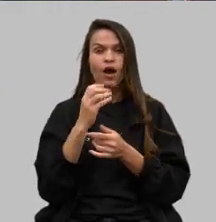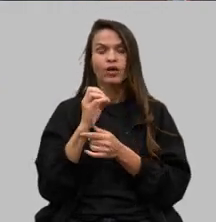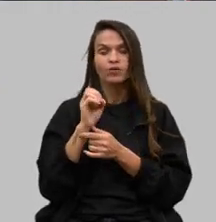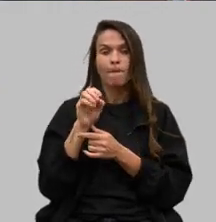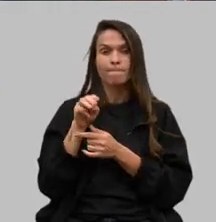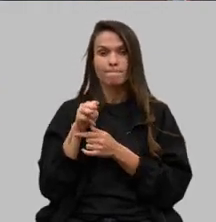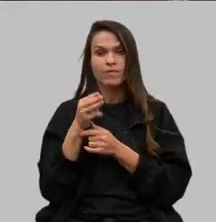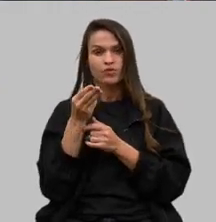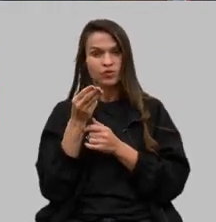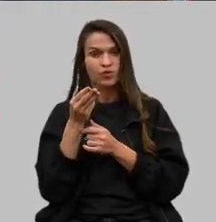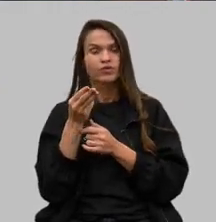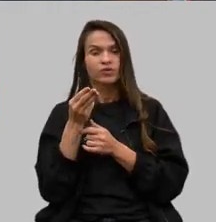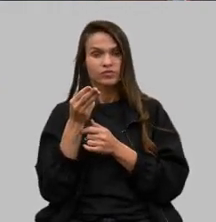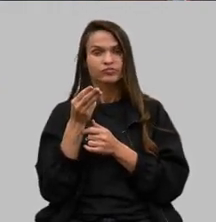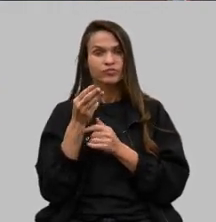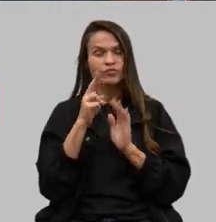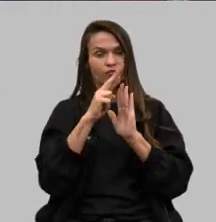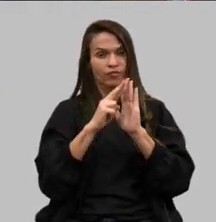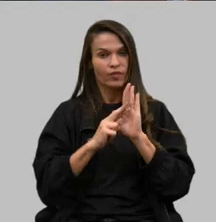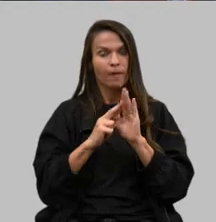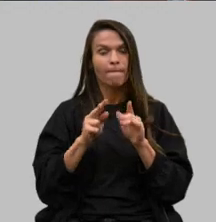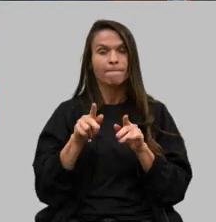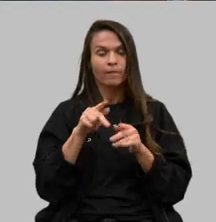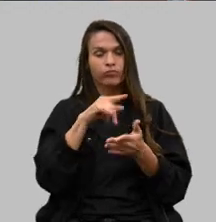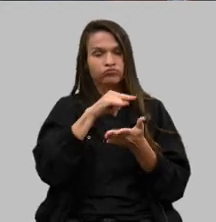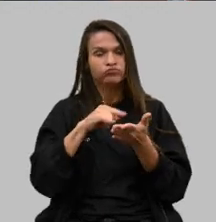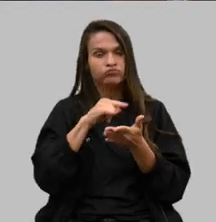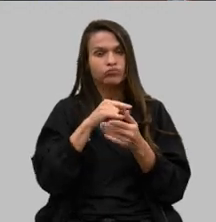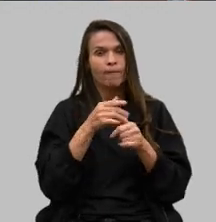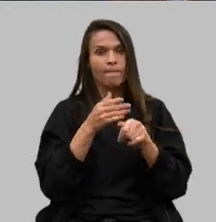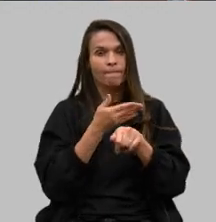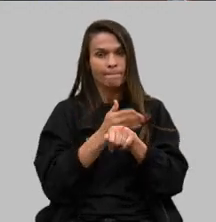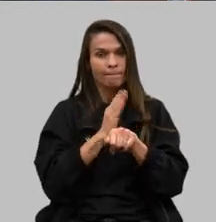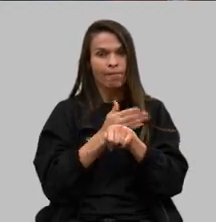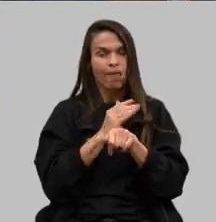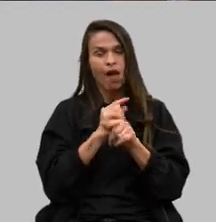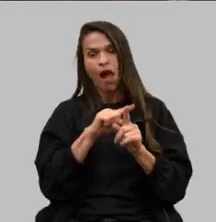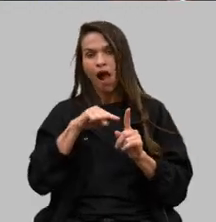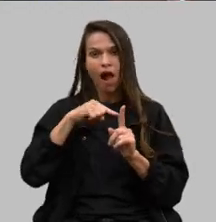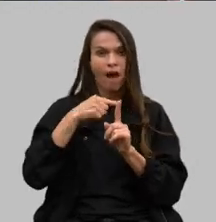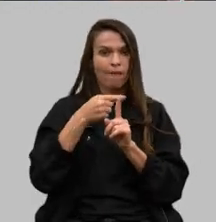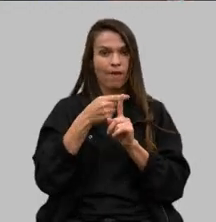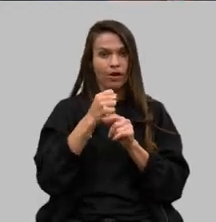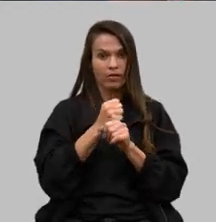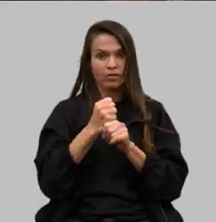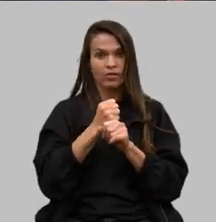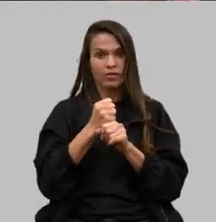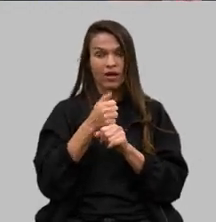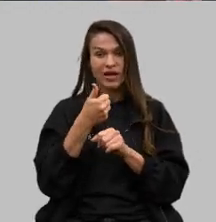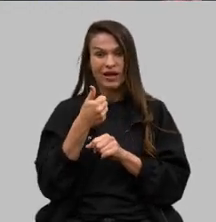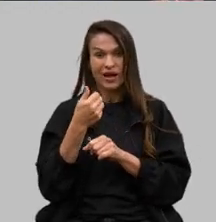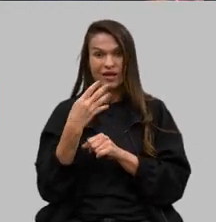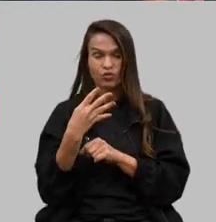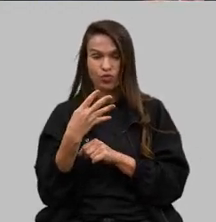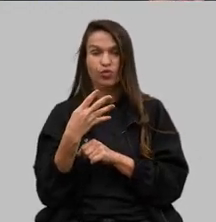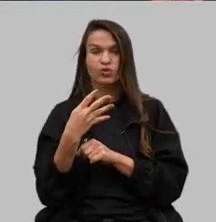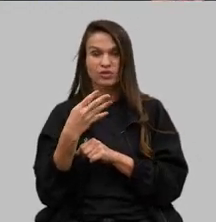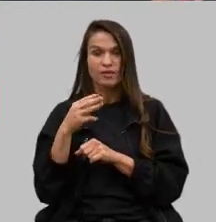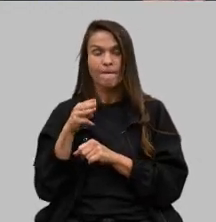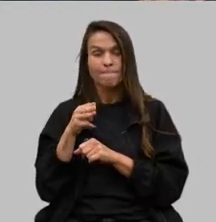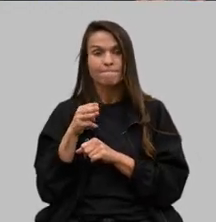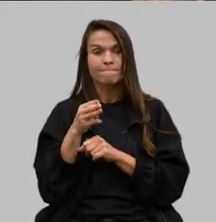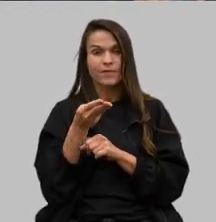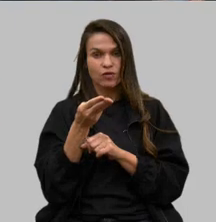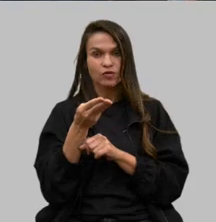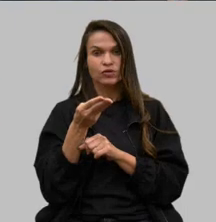receita própria que são as isenções fiscais praticadas este a mais este ano desculpa são 14 bilhões em